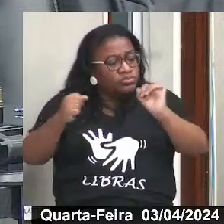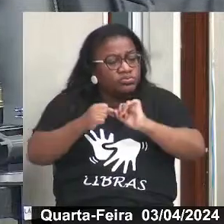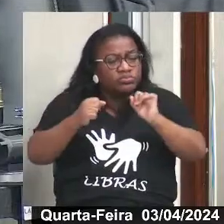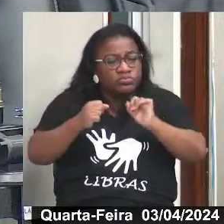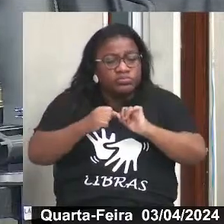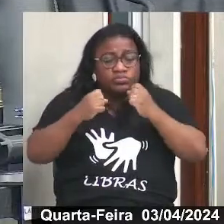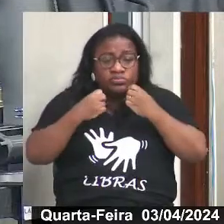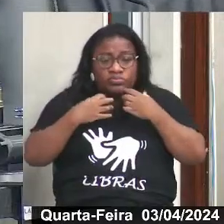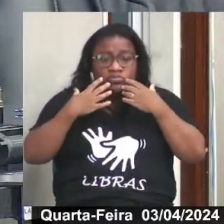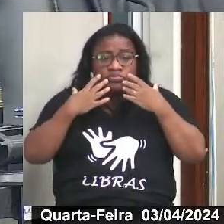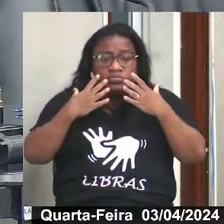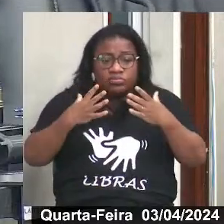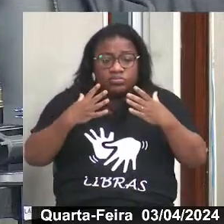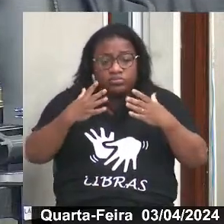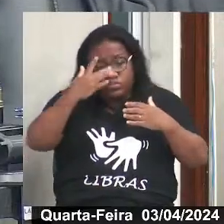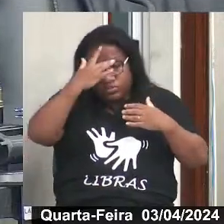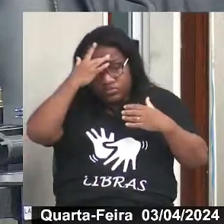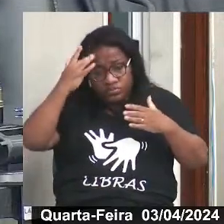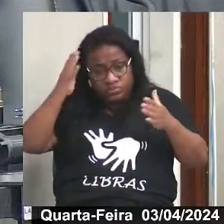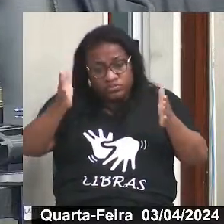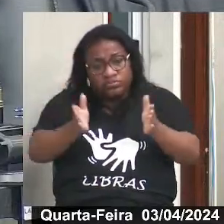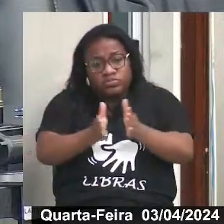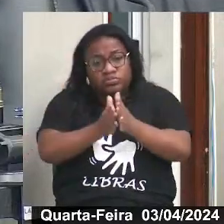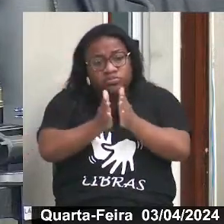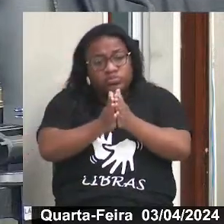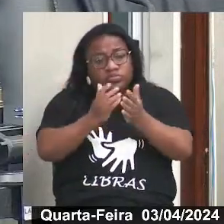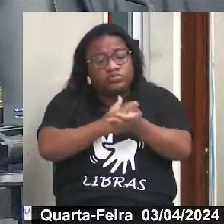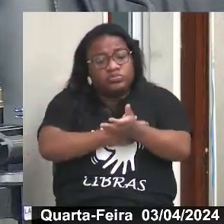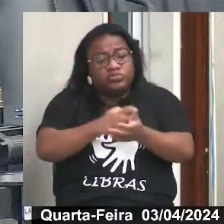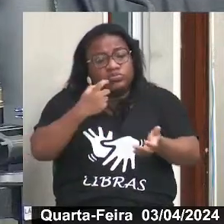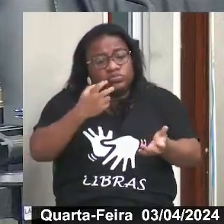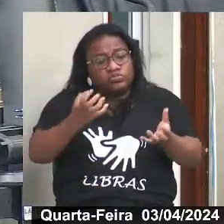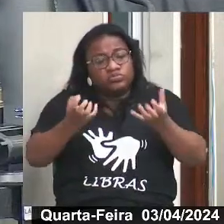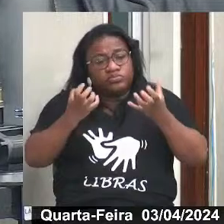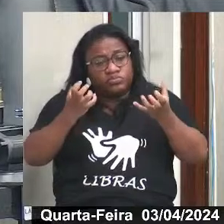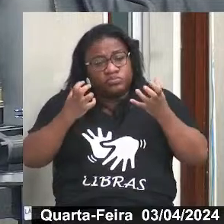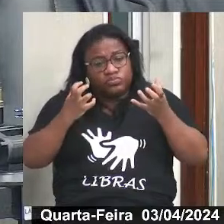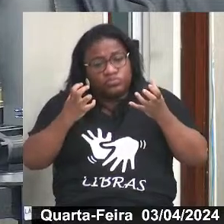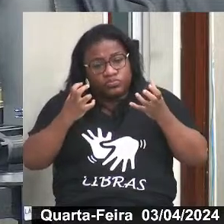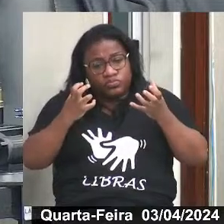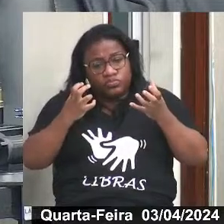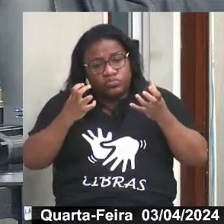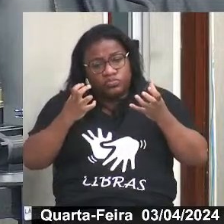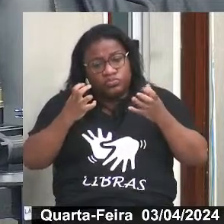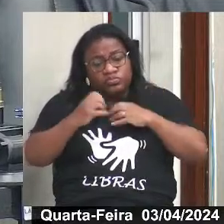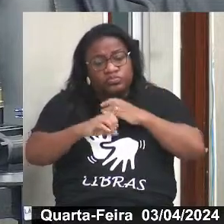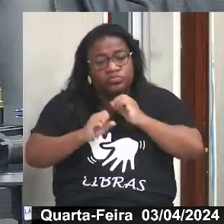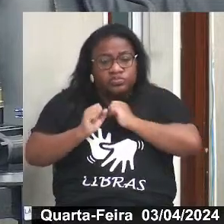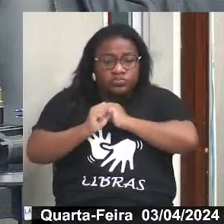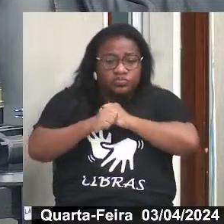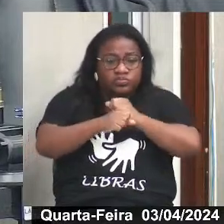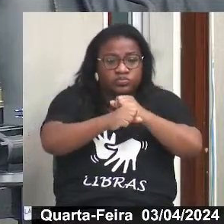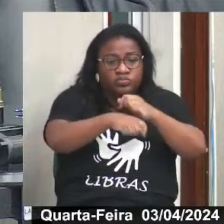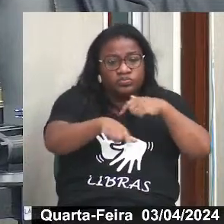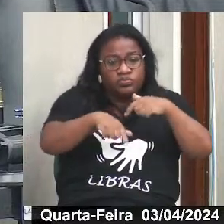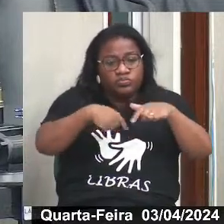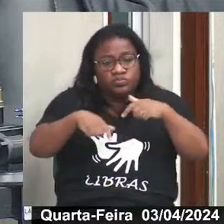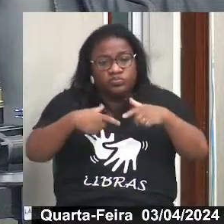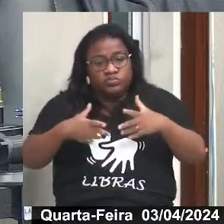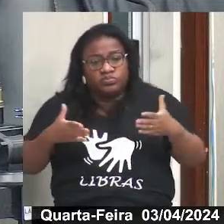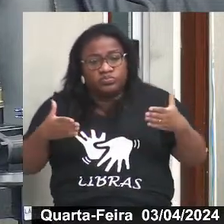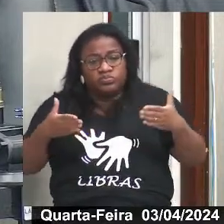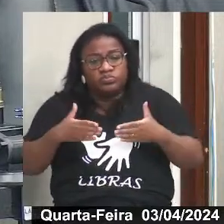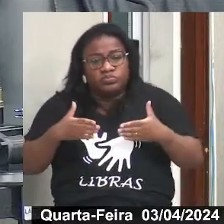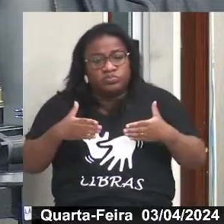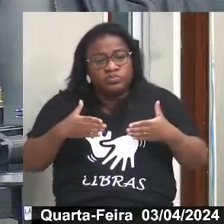trazer muito benefício aos munícipes, né? Vários exames que hoje a gente depende do AME, do AMA, né? E